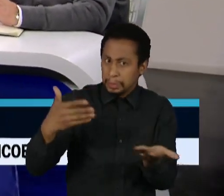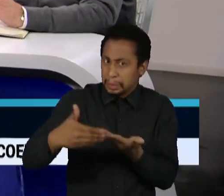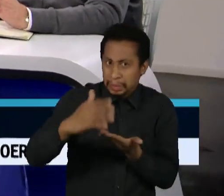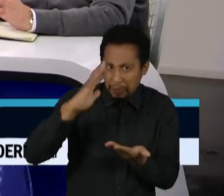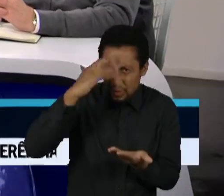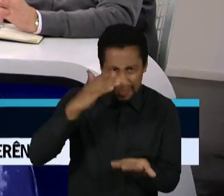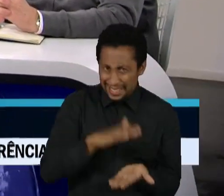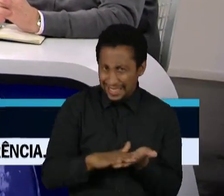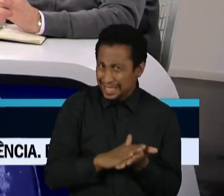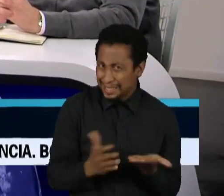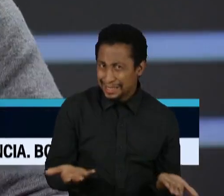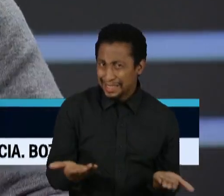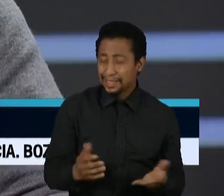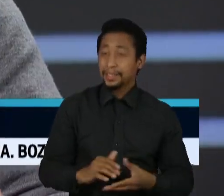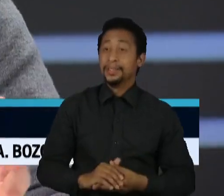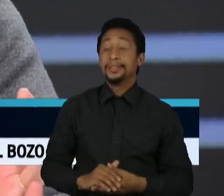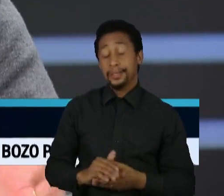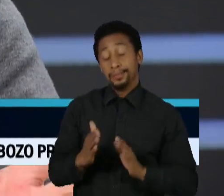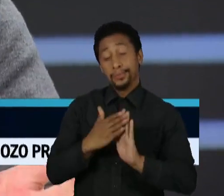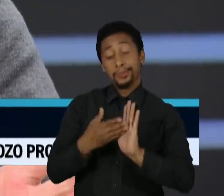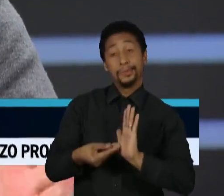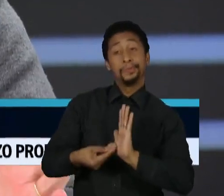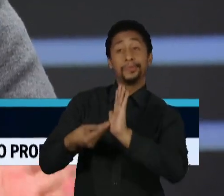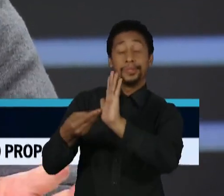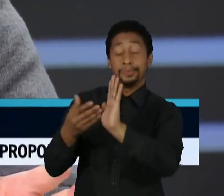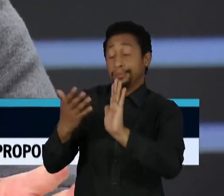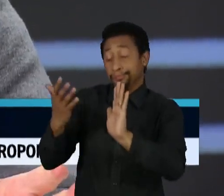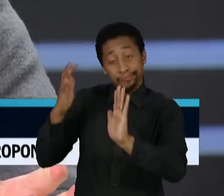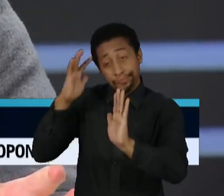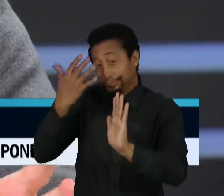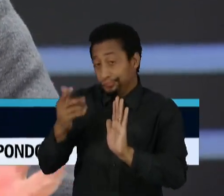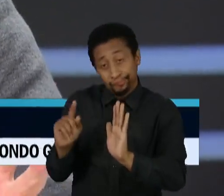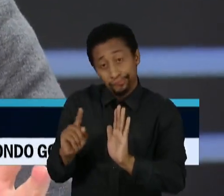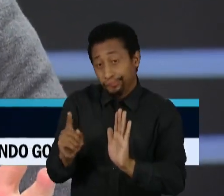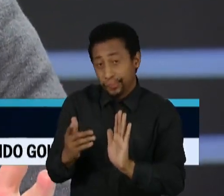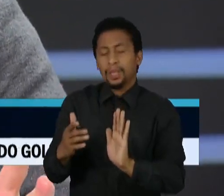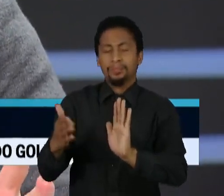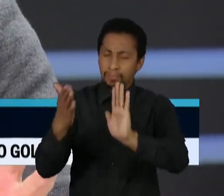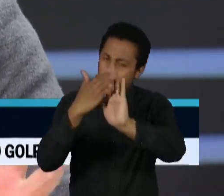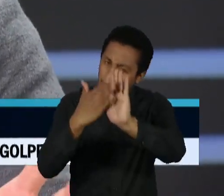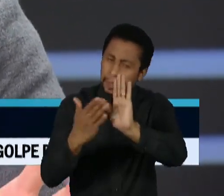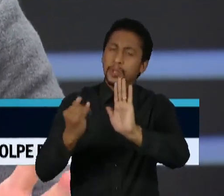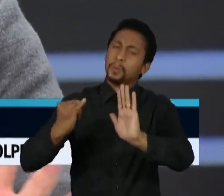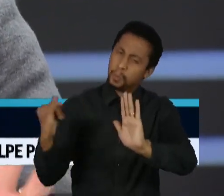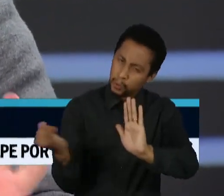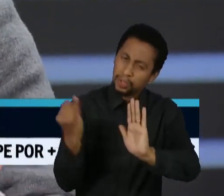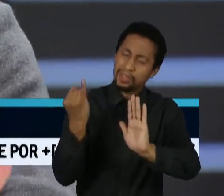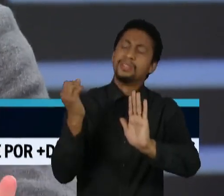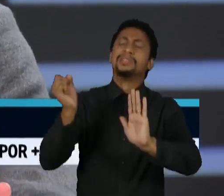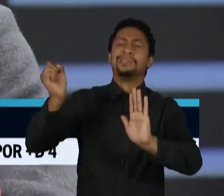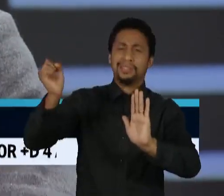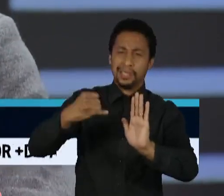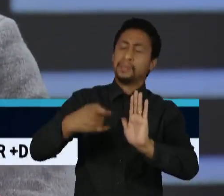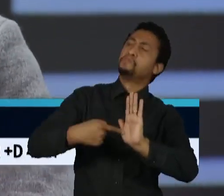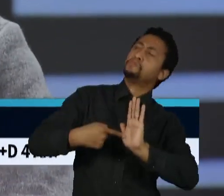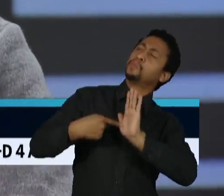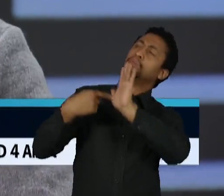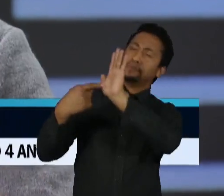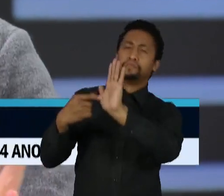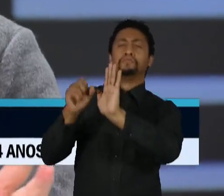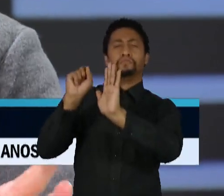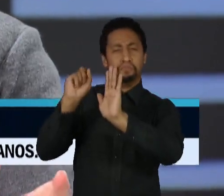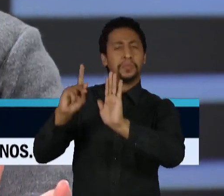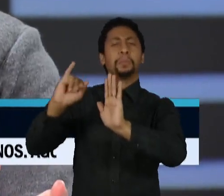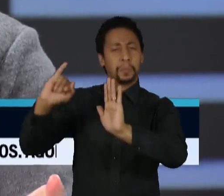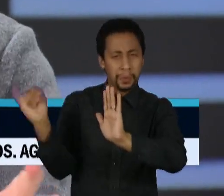obviamente que não é importante é importante é um sinal é um sinal mas não é mais do que